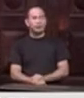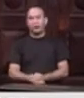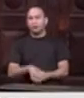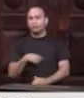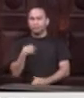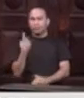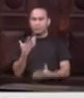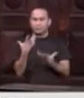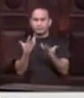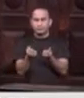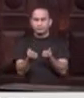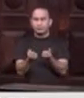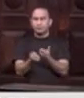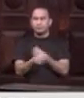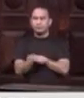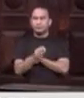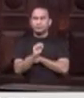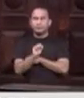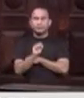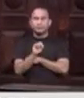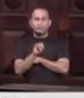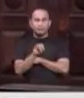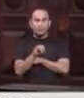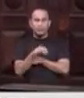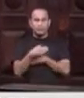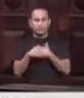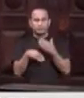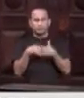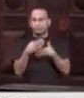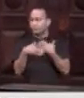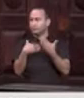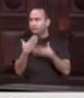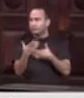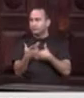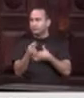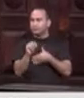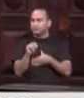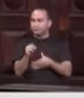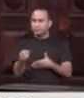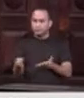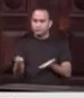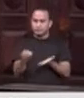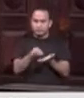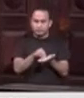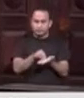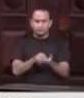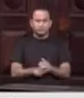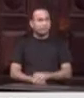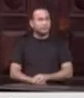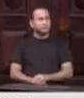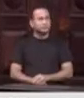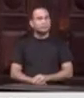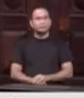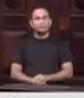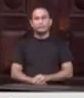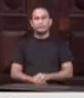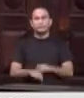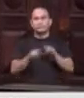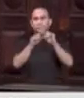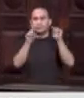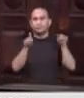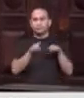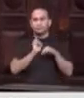admitir que, simultaneamente, a colocação dessas placas